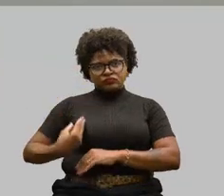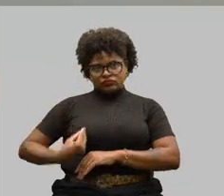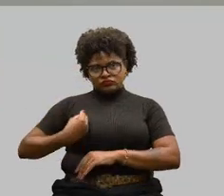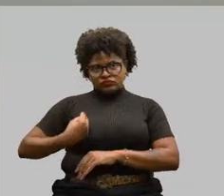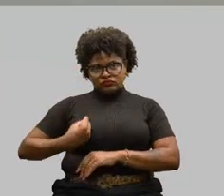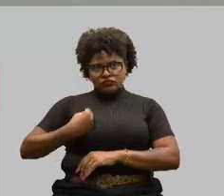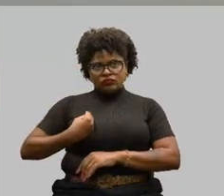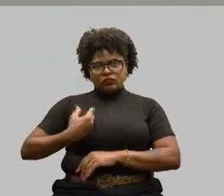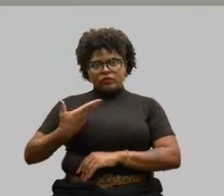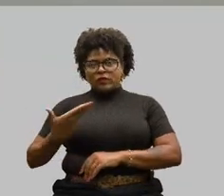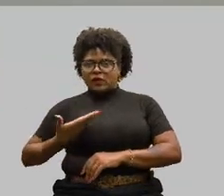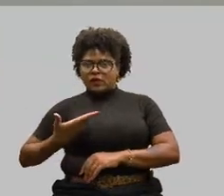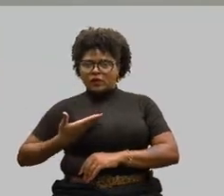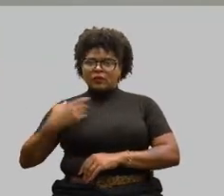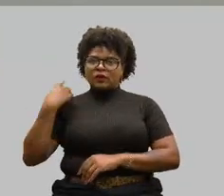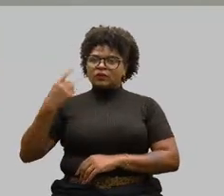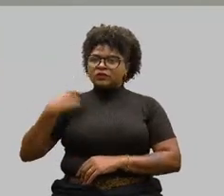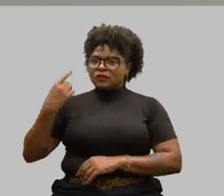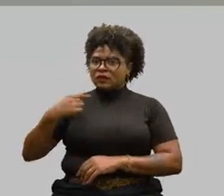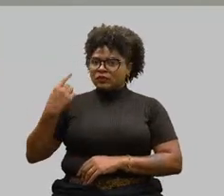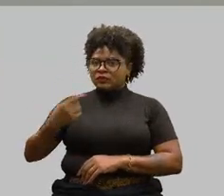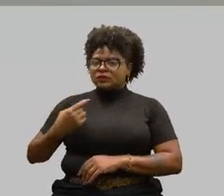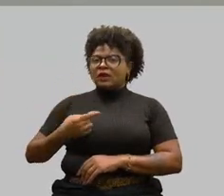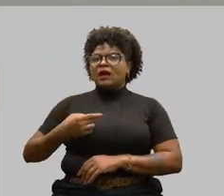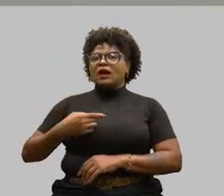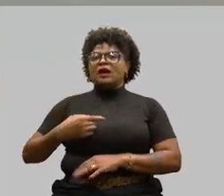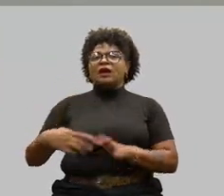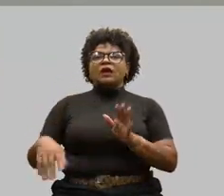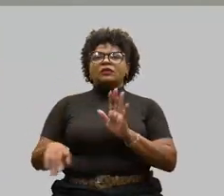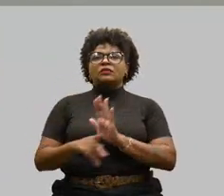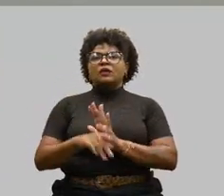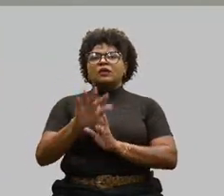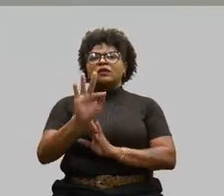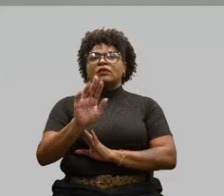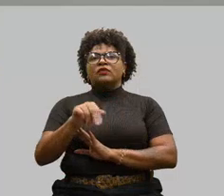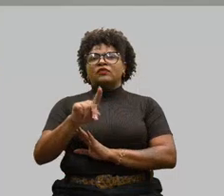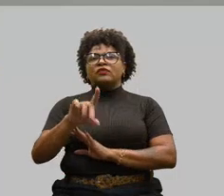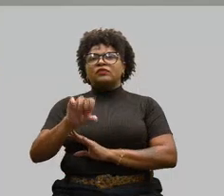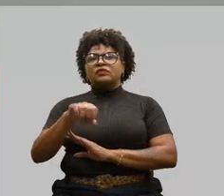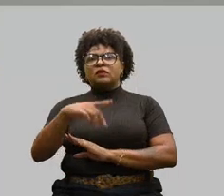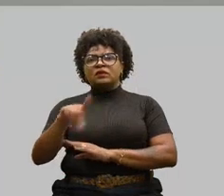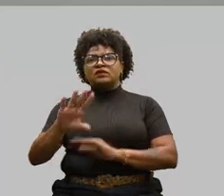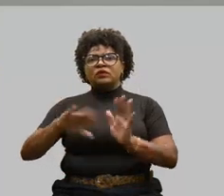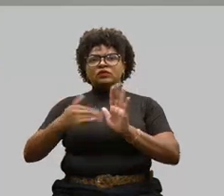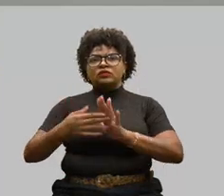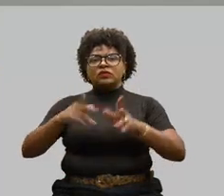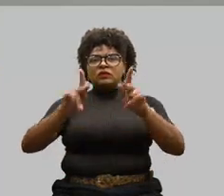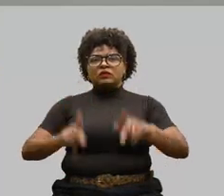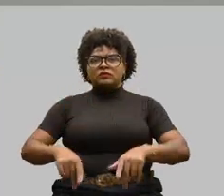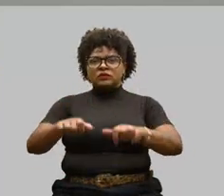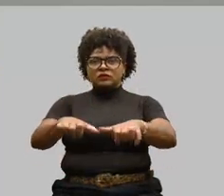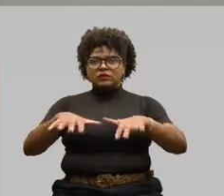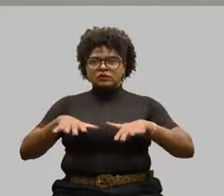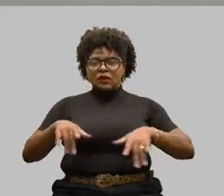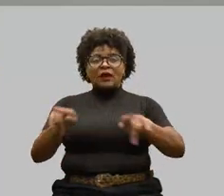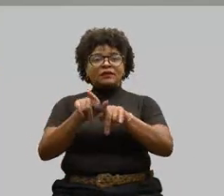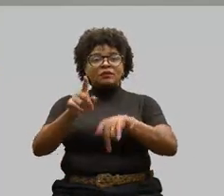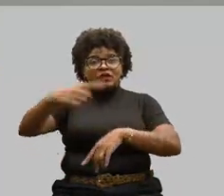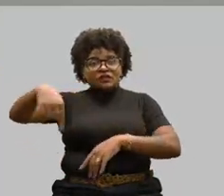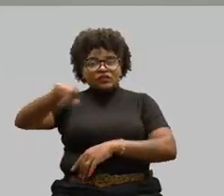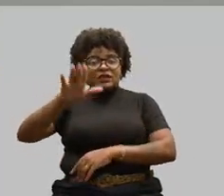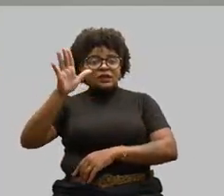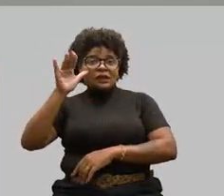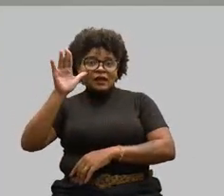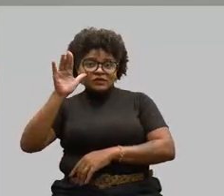Deputado grego da fundação o público presente e também quem nos assiste pela TV Assembleia